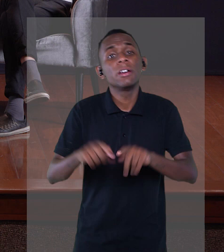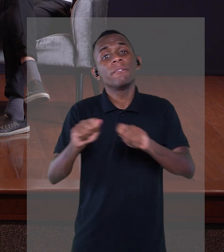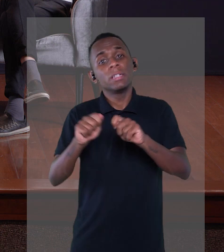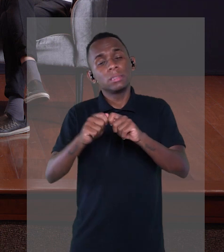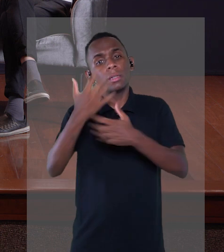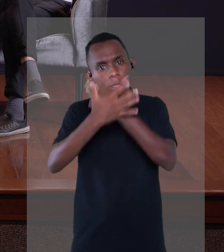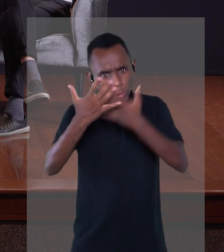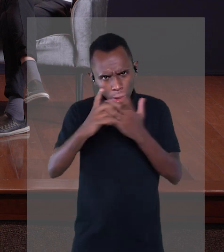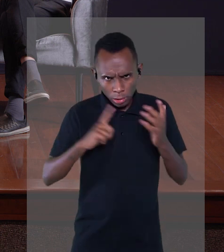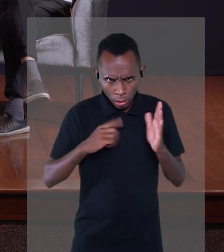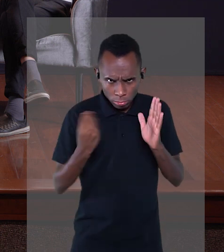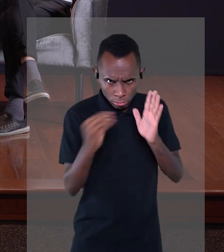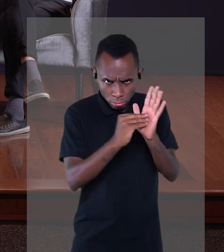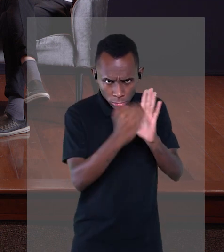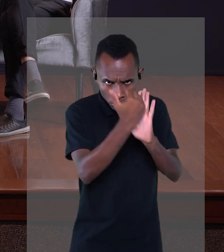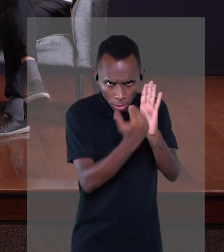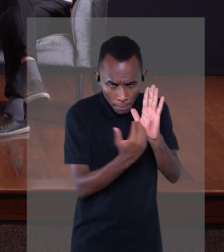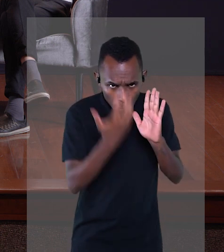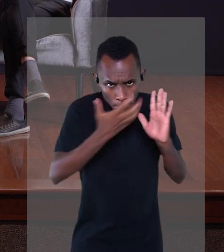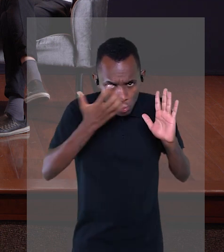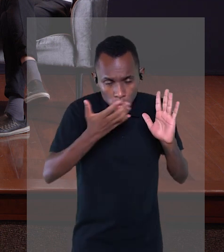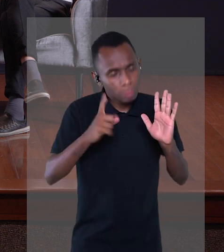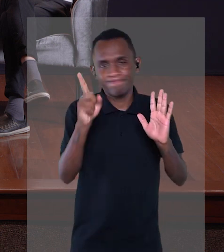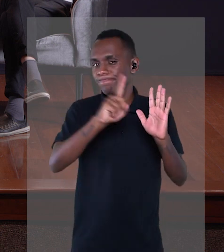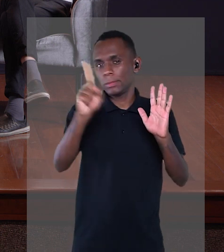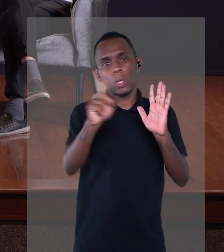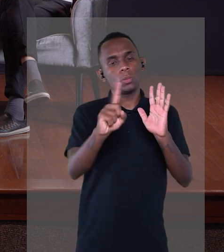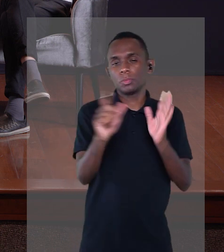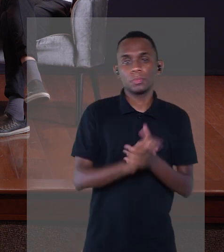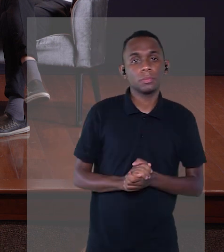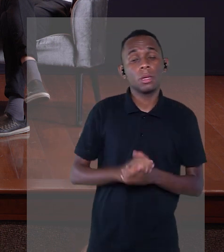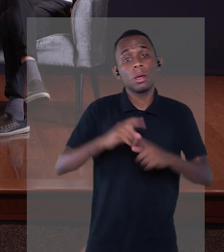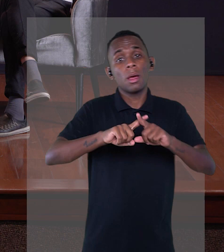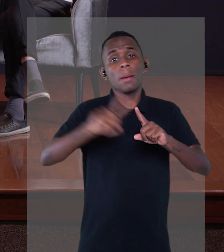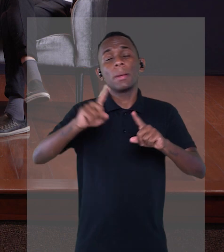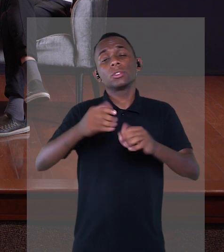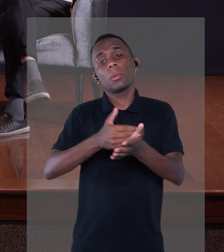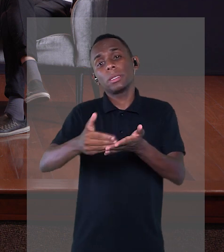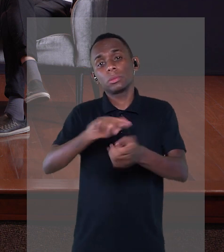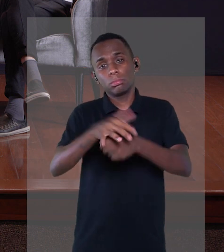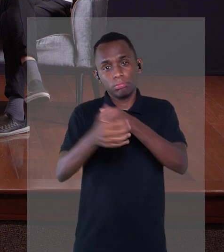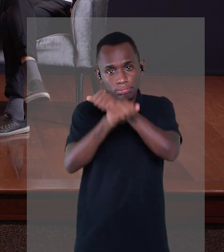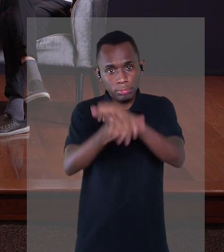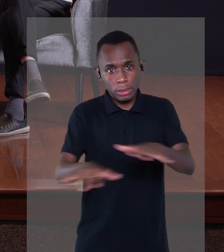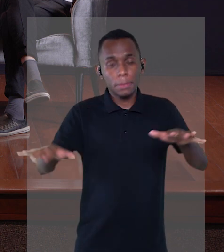Ela está aqui no disco, não? Não, essa Não, essa não. não tá no disco. Mas aí, quando veio a